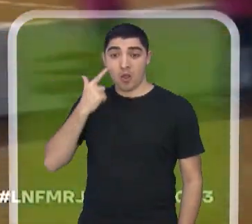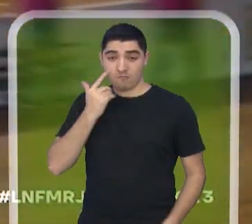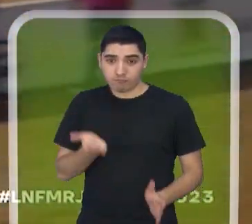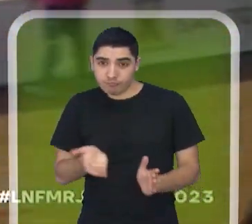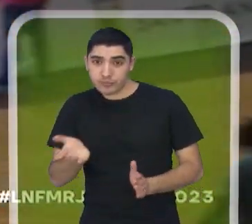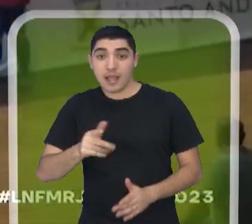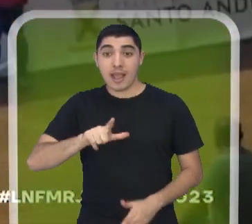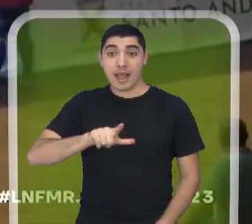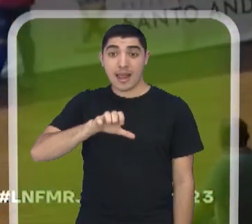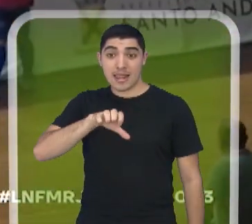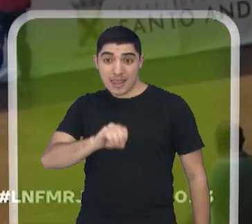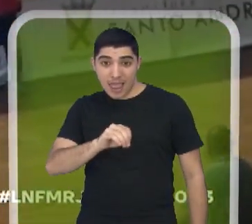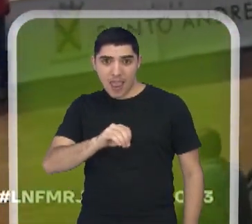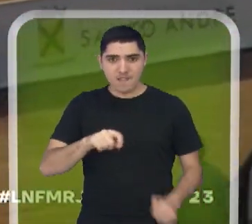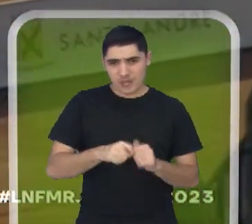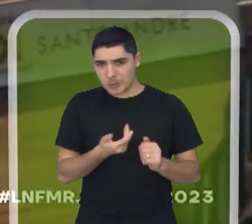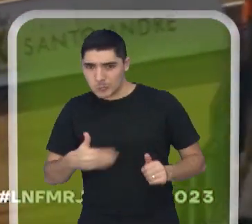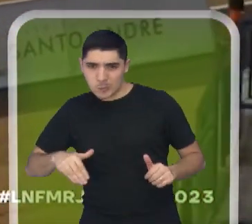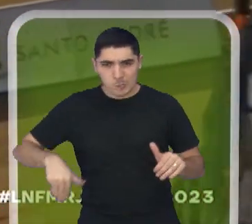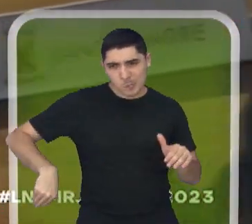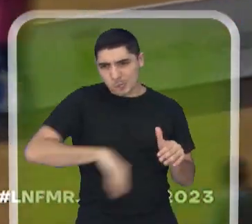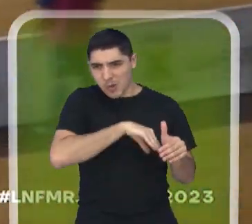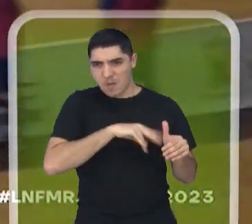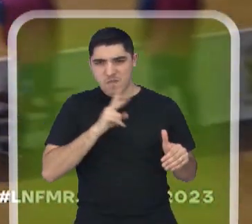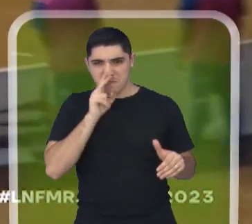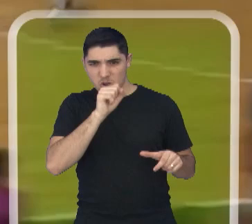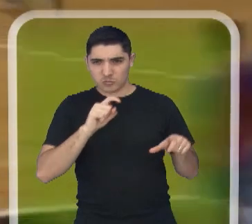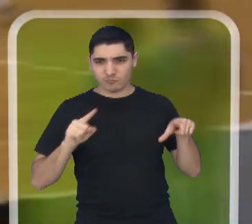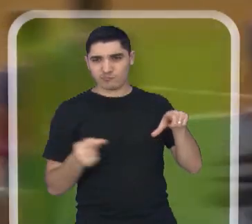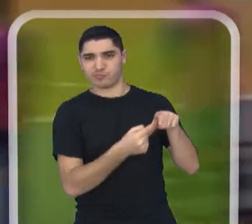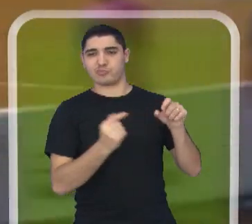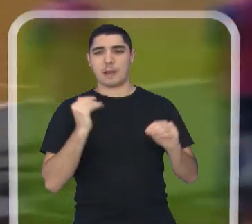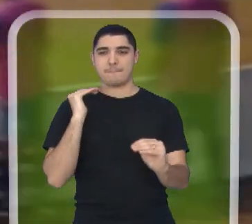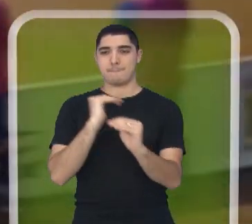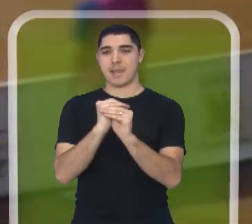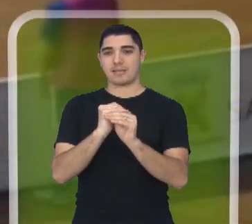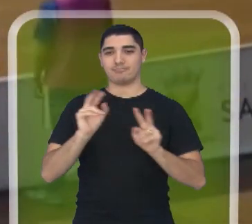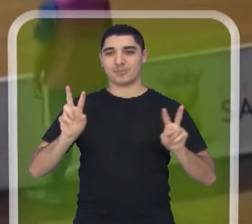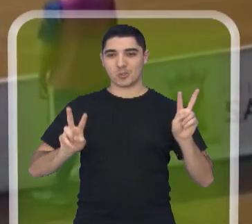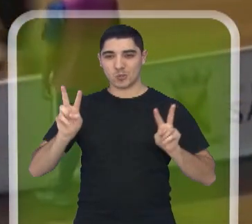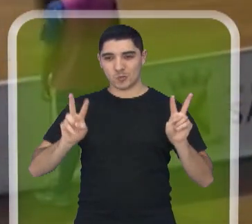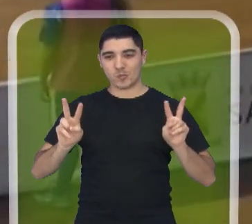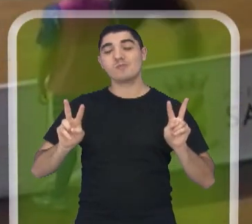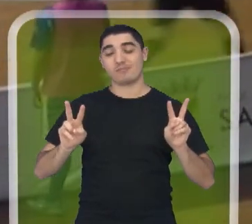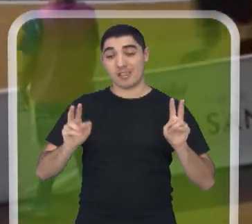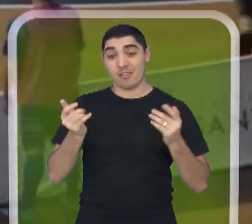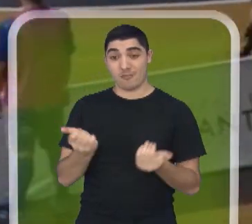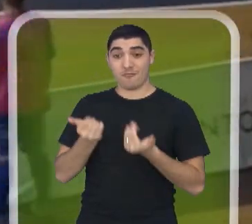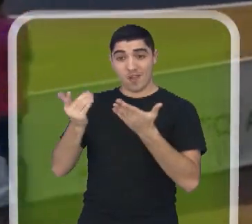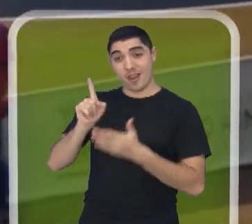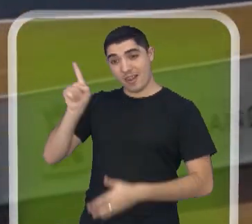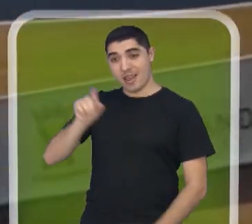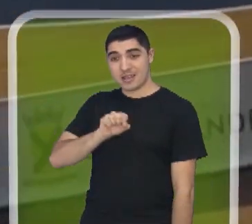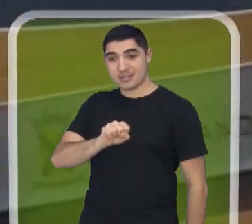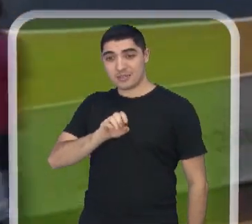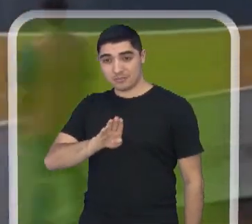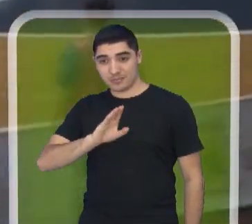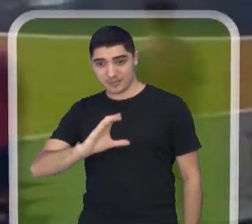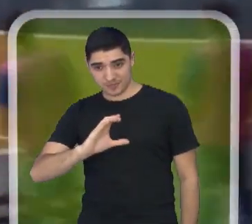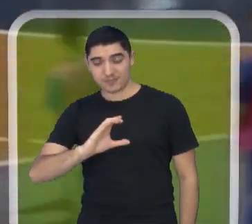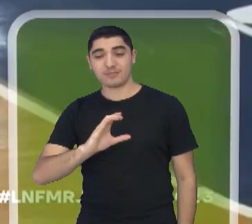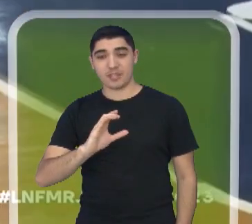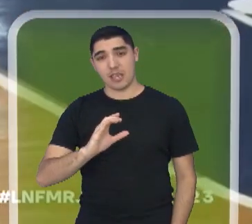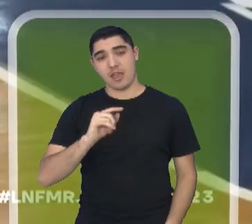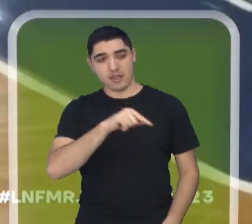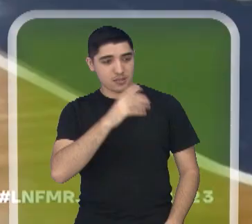Léo Catolé. Ele fez a finta e bateu forte para decretar o placar final no ginásio Adib Moisés Dib em São Bernardo do Campo.